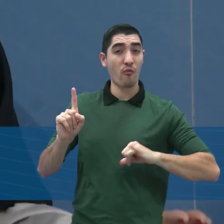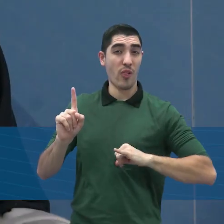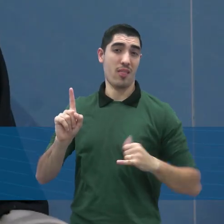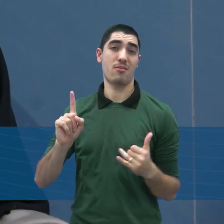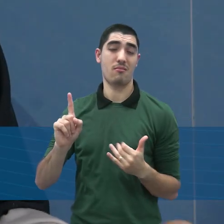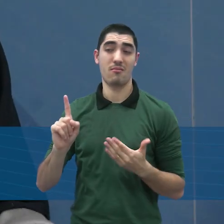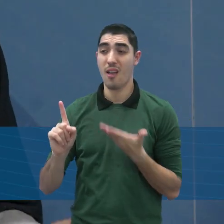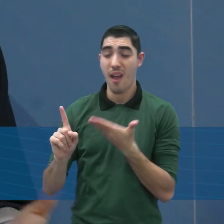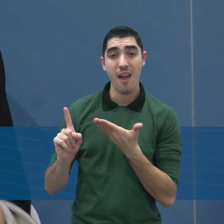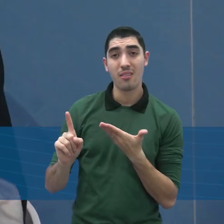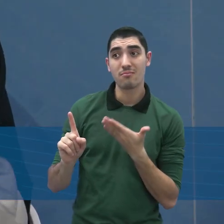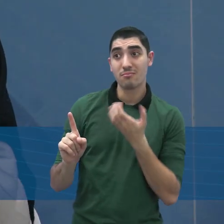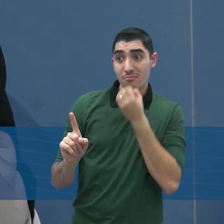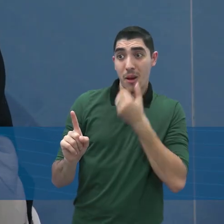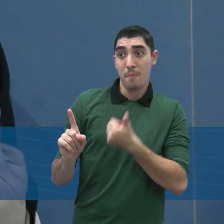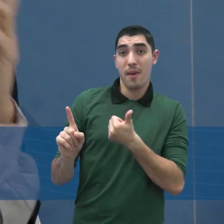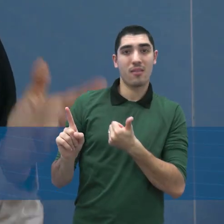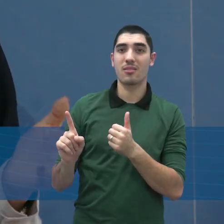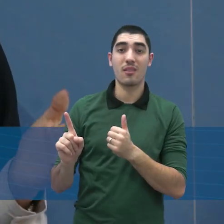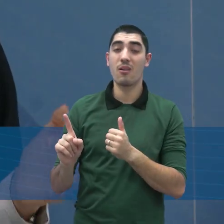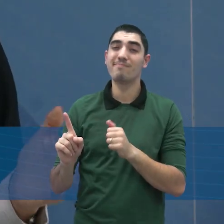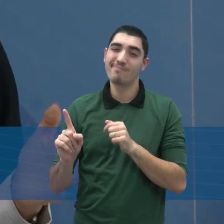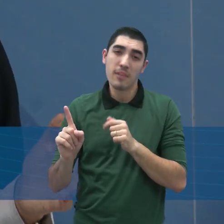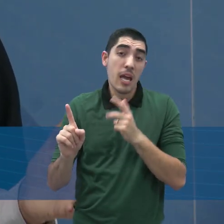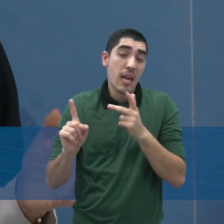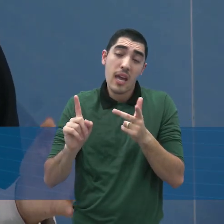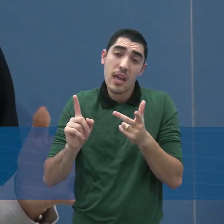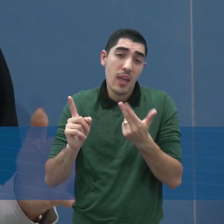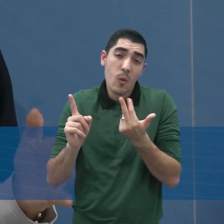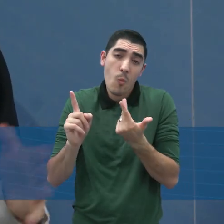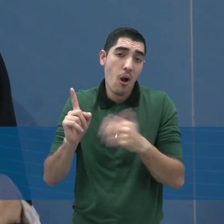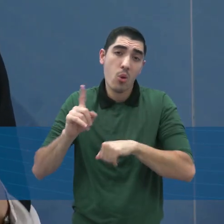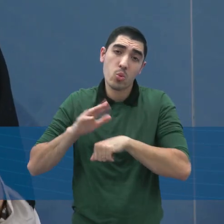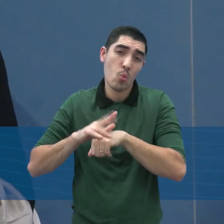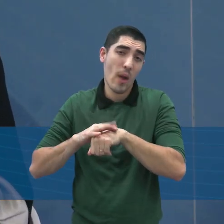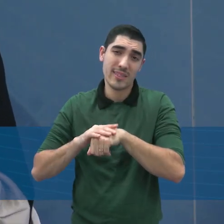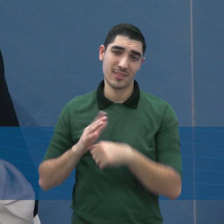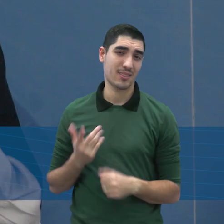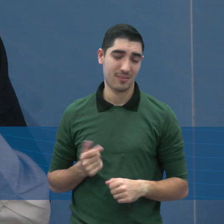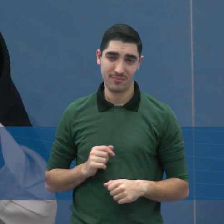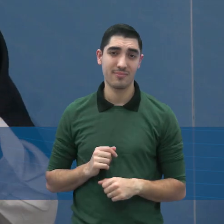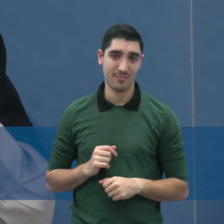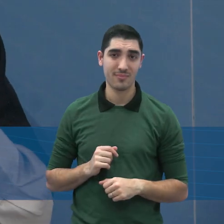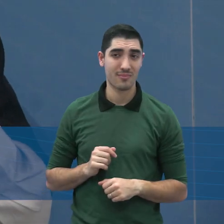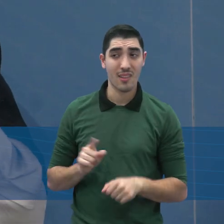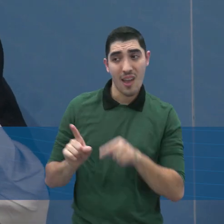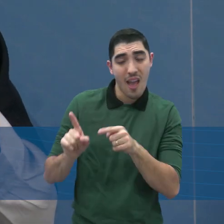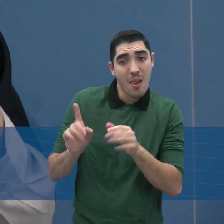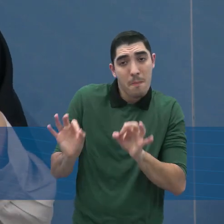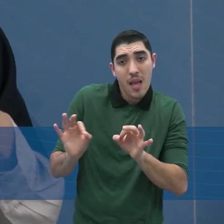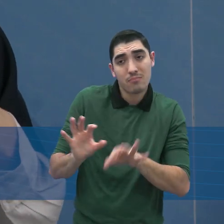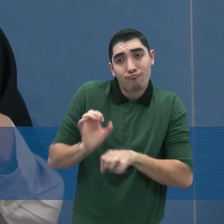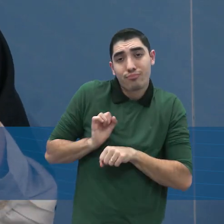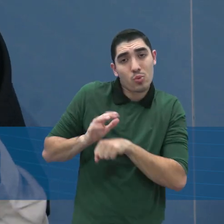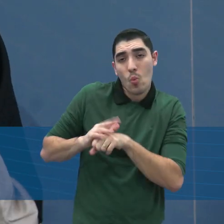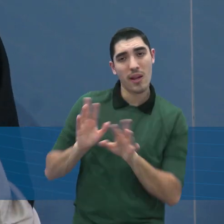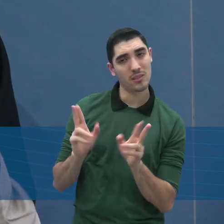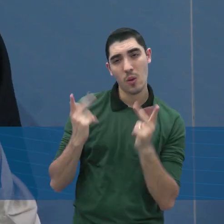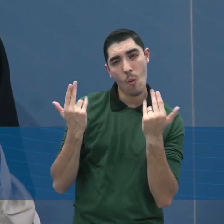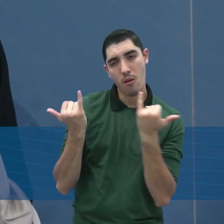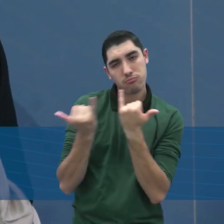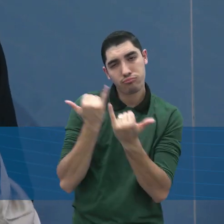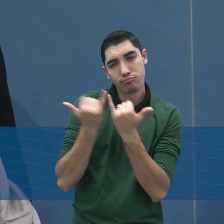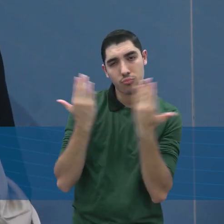fazendo bem para ele e pensar como uma doença mesmo. Então, assim, usar